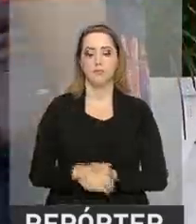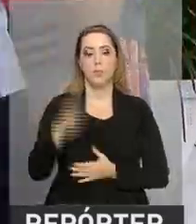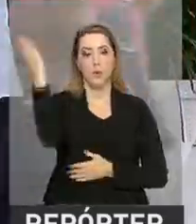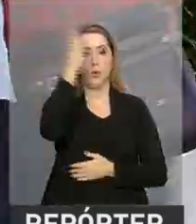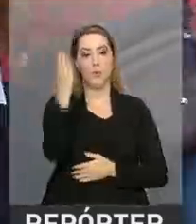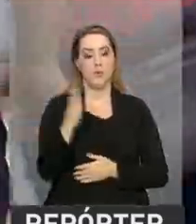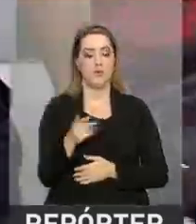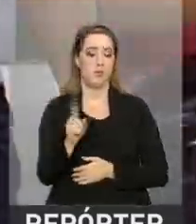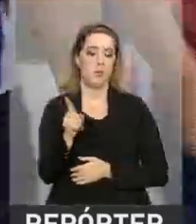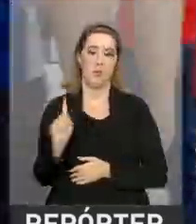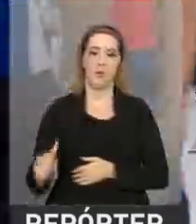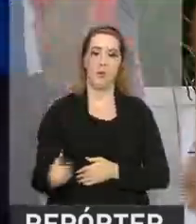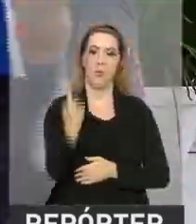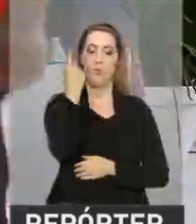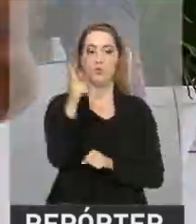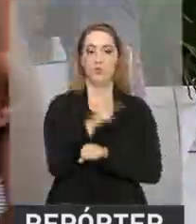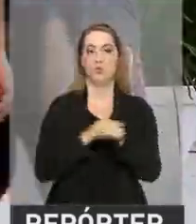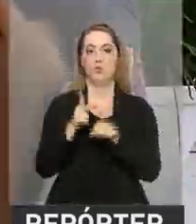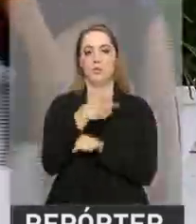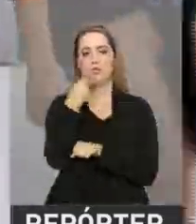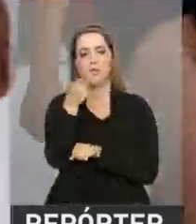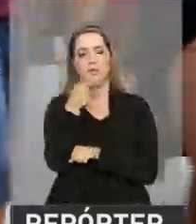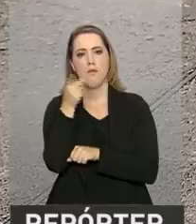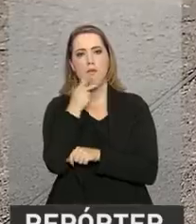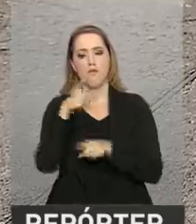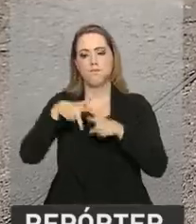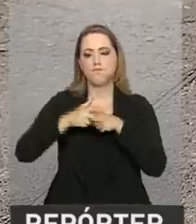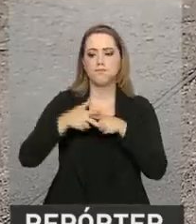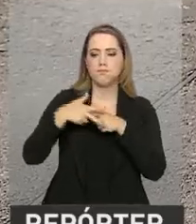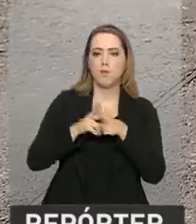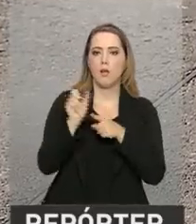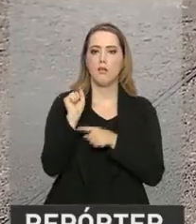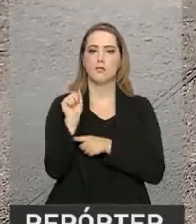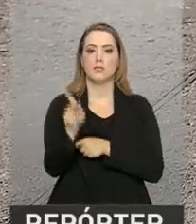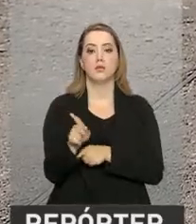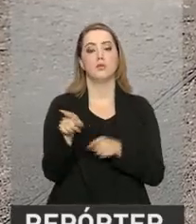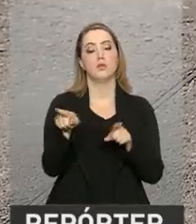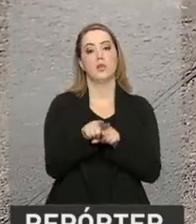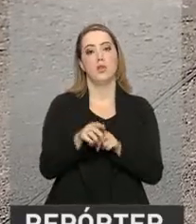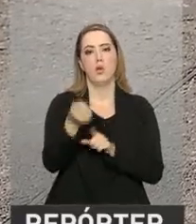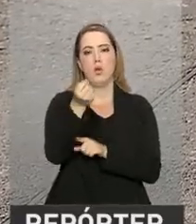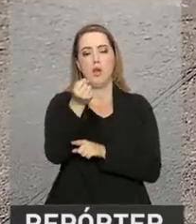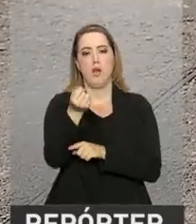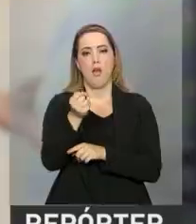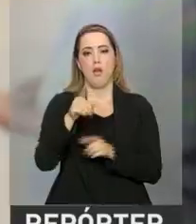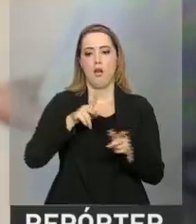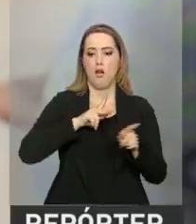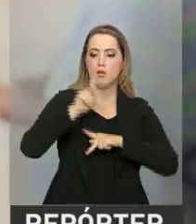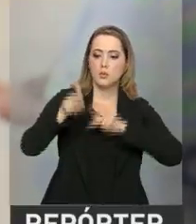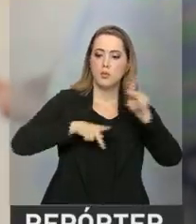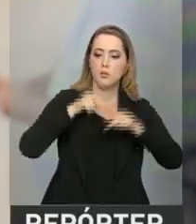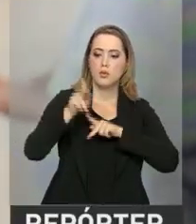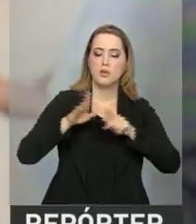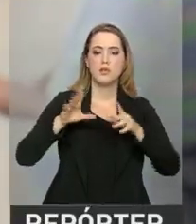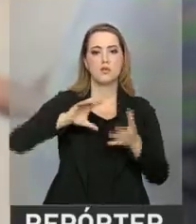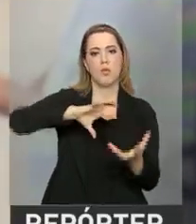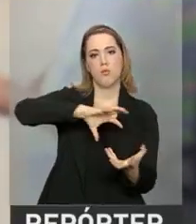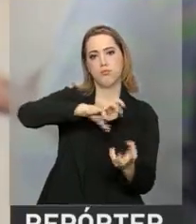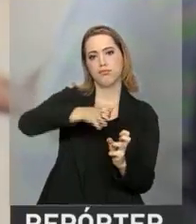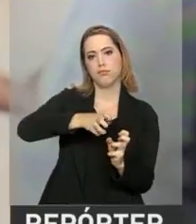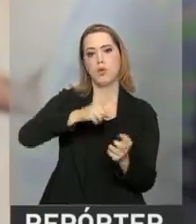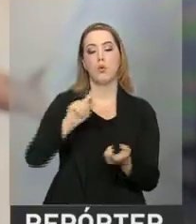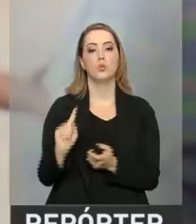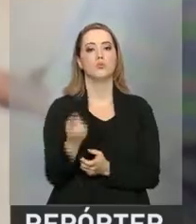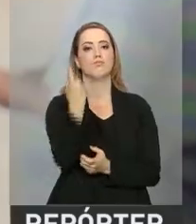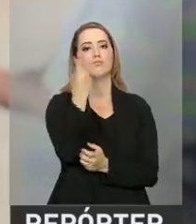não é o único país que está discutindo reforma da Previdência. O envelhecimento da população ocorre em todo o mundo e o nosso é só mais um